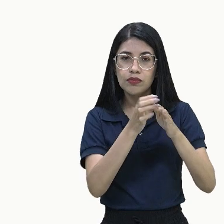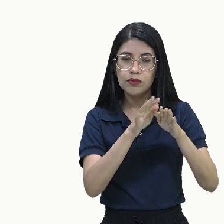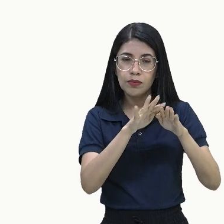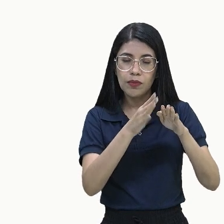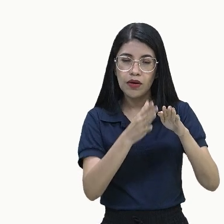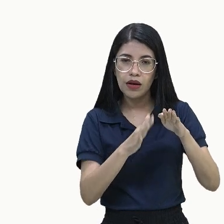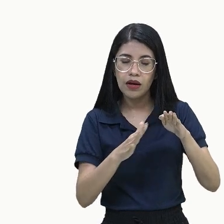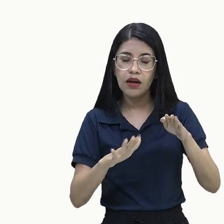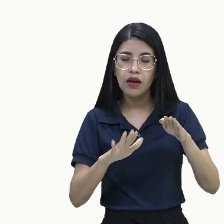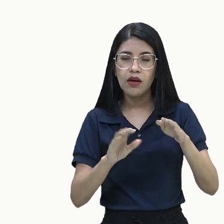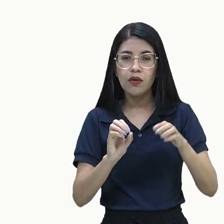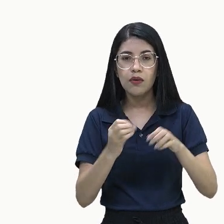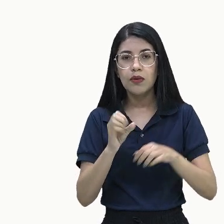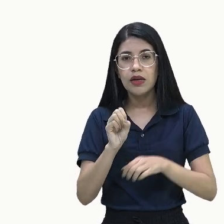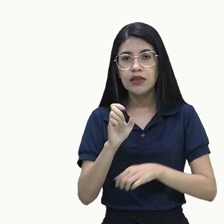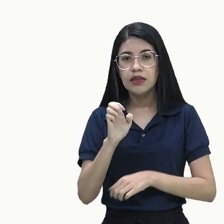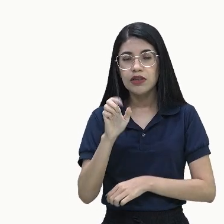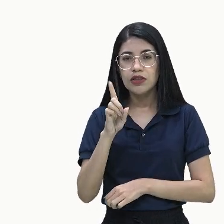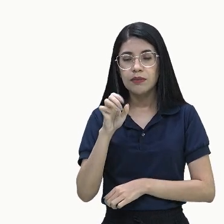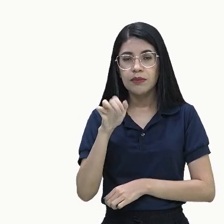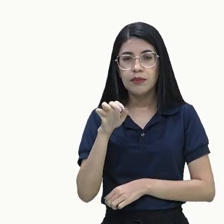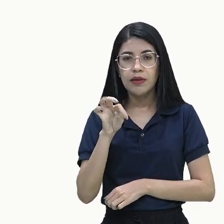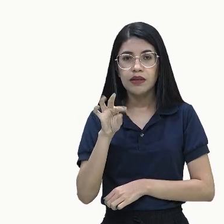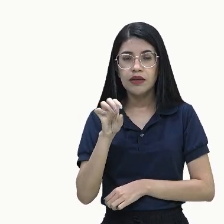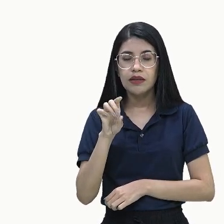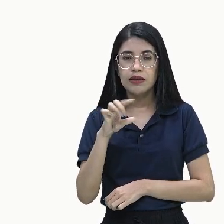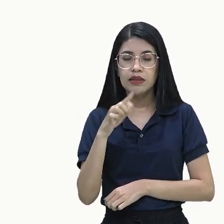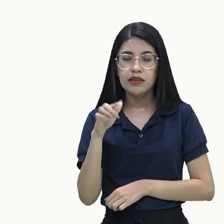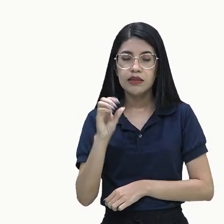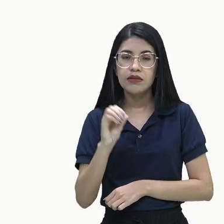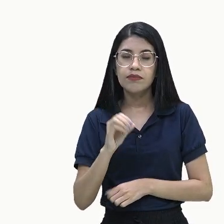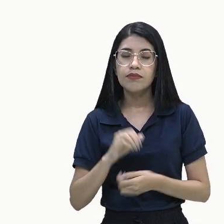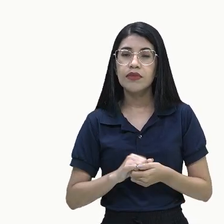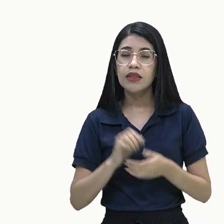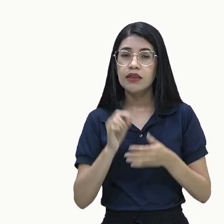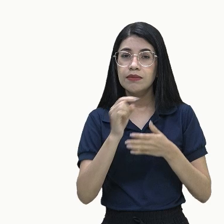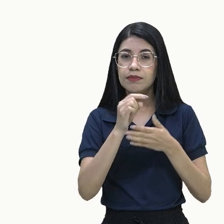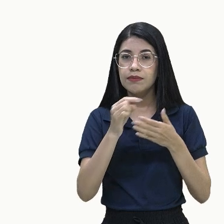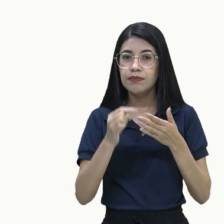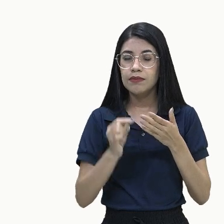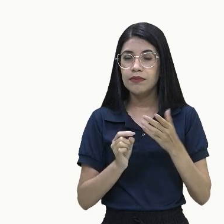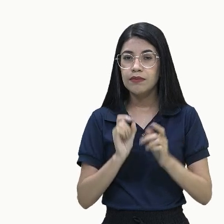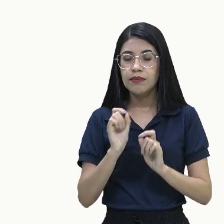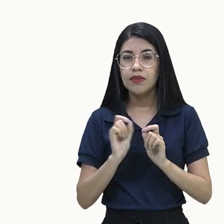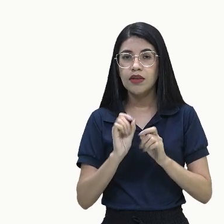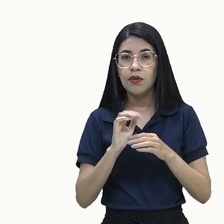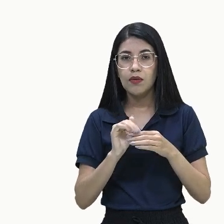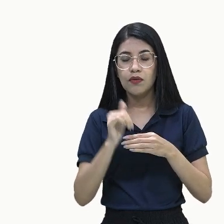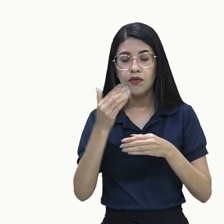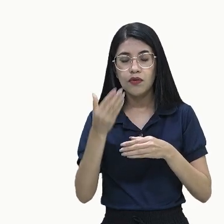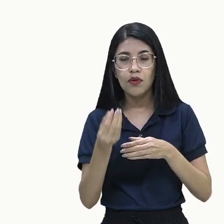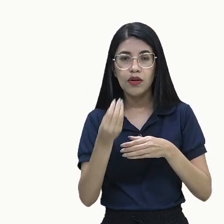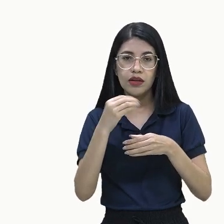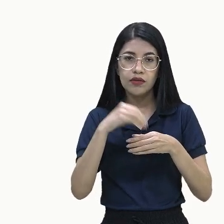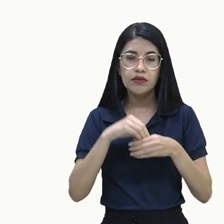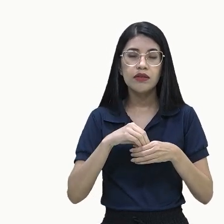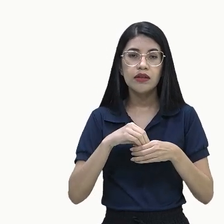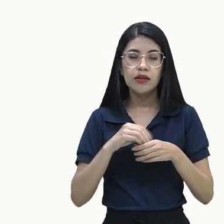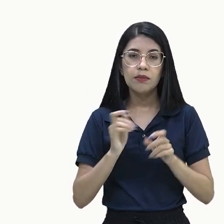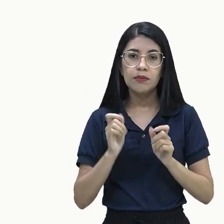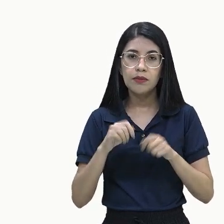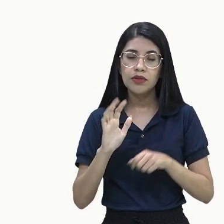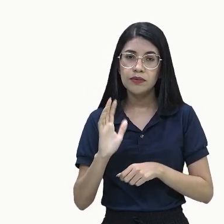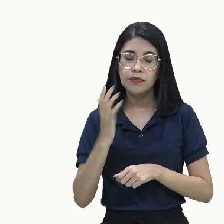de sedimentação, né? E esses agentes, eles são chamados de agentes externos ou exógenos, tá